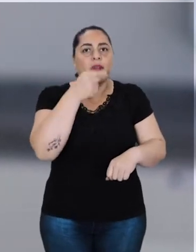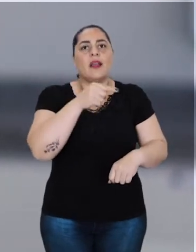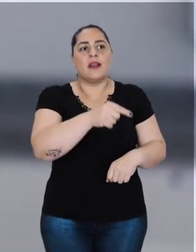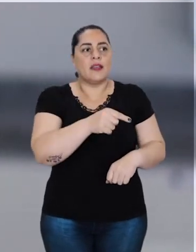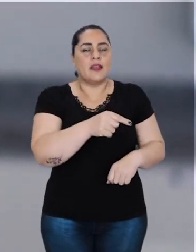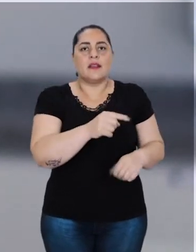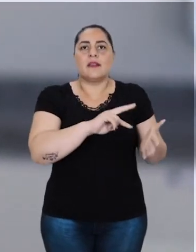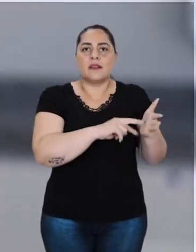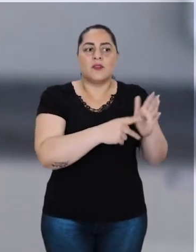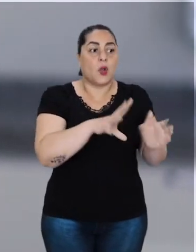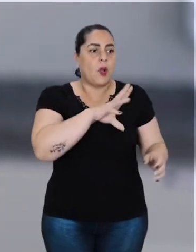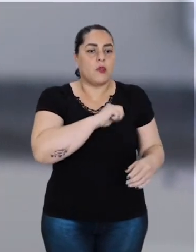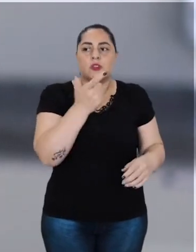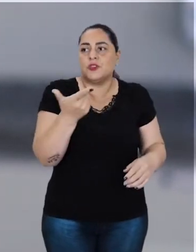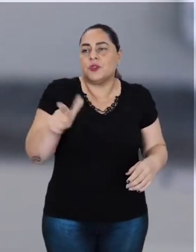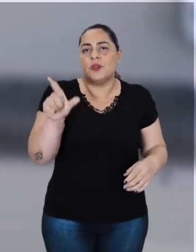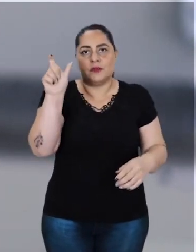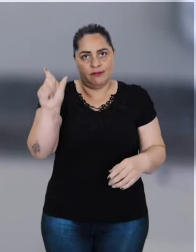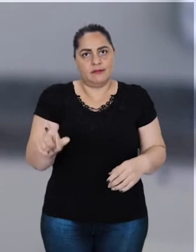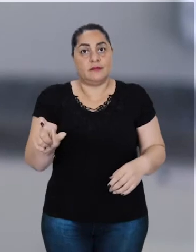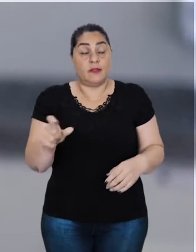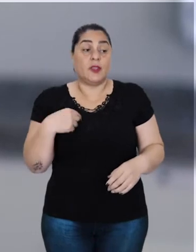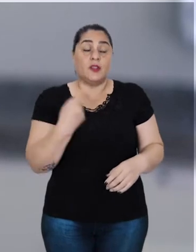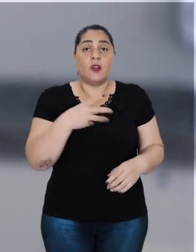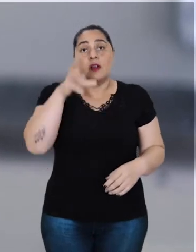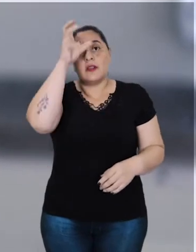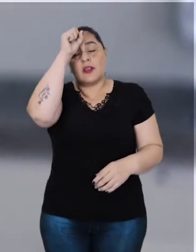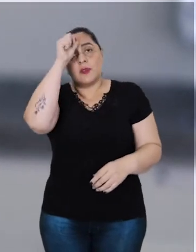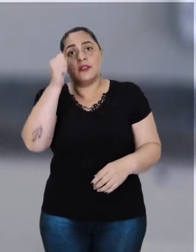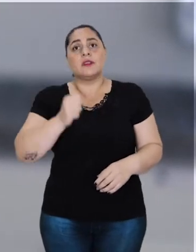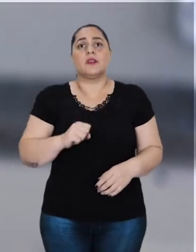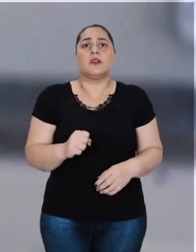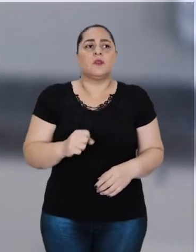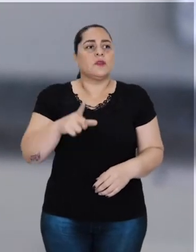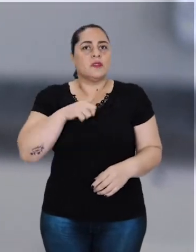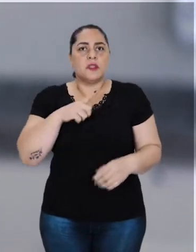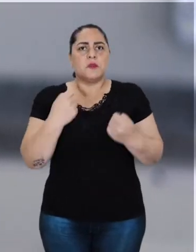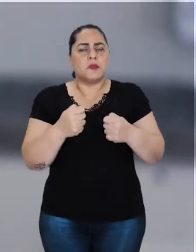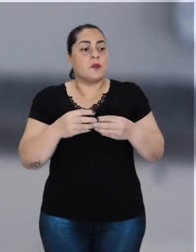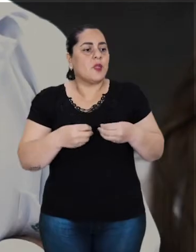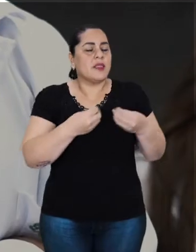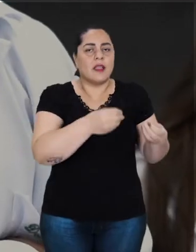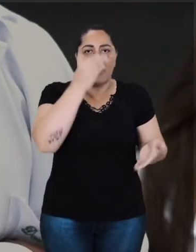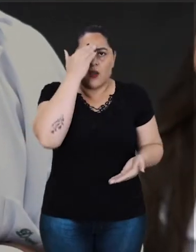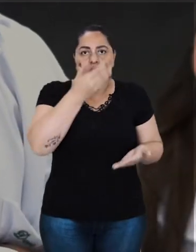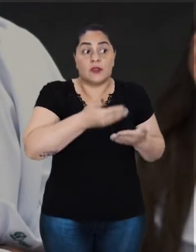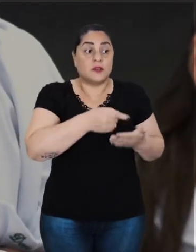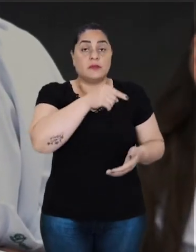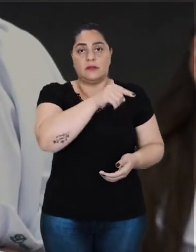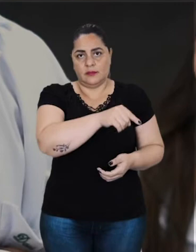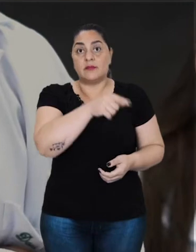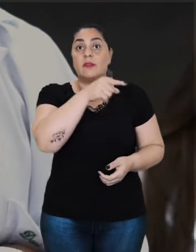alguém, para a gente transmitir um pouco o que a gente aprende na universidade e passar também um pouco de confiança, que é onde o paciente